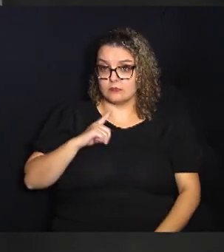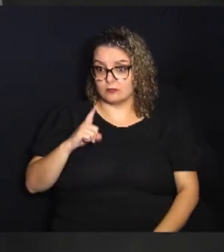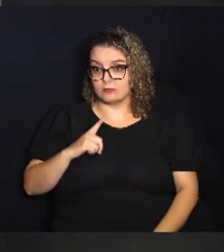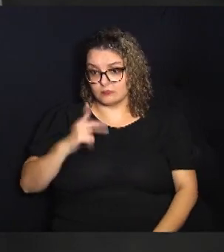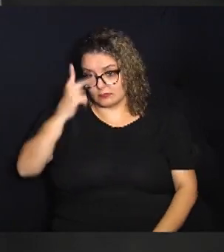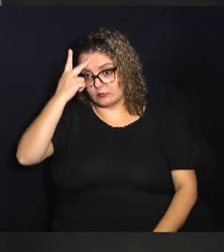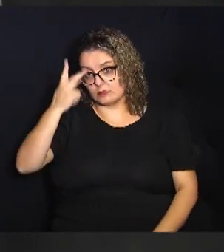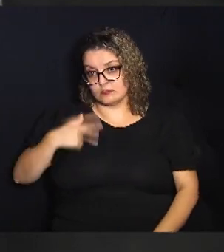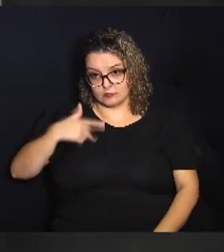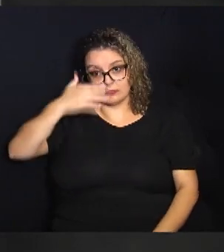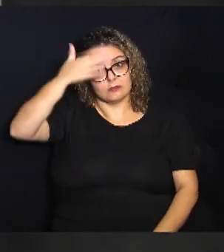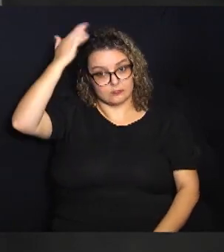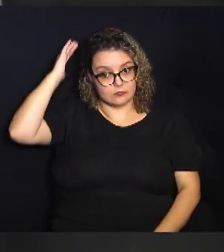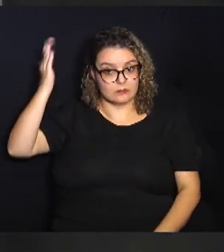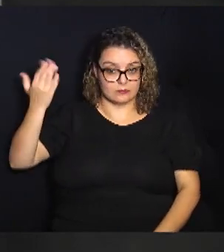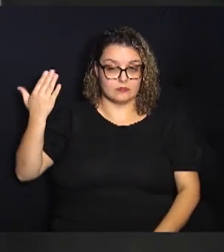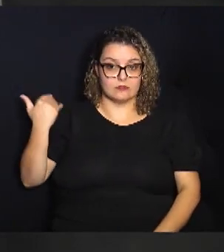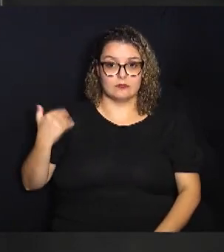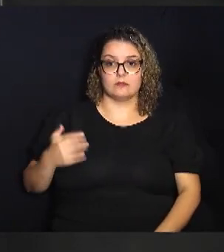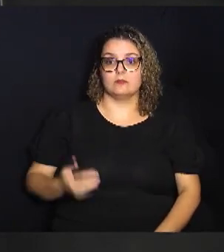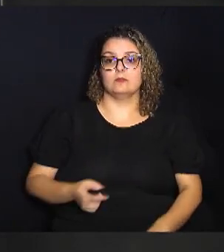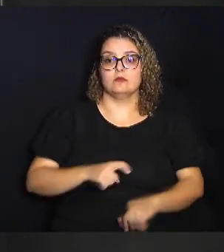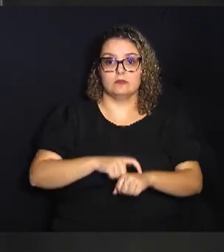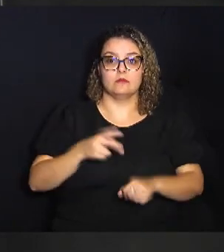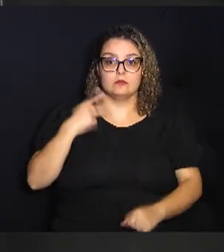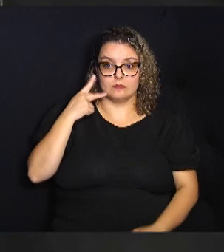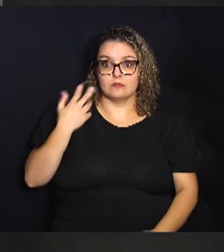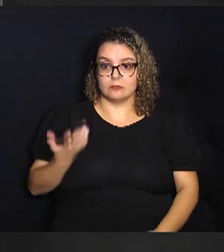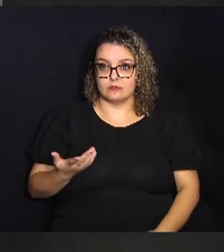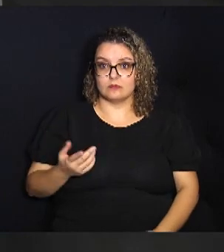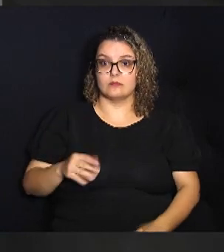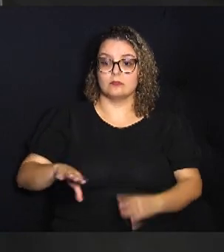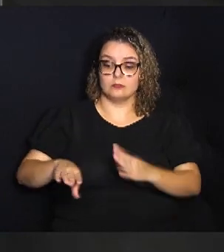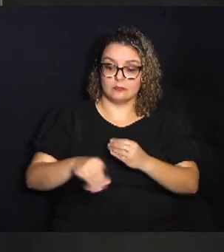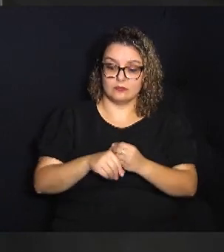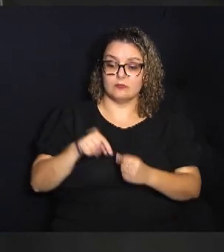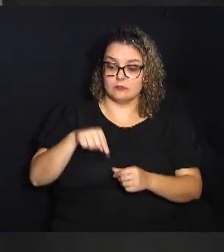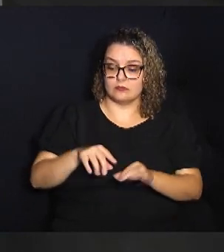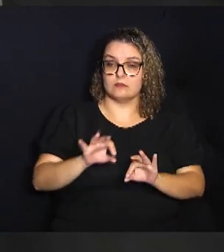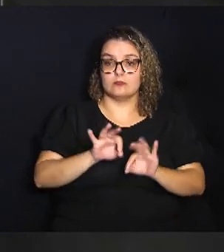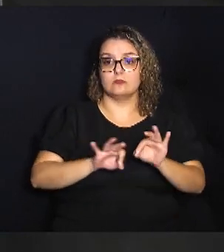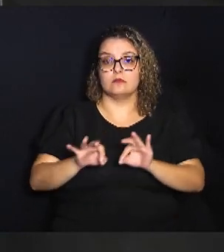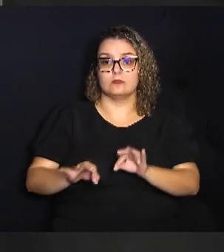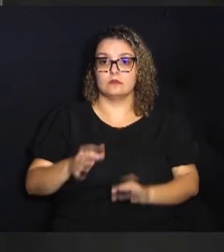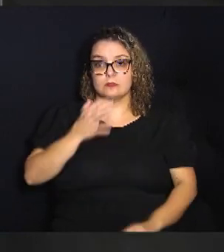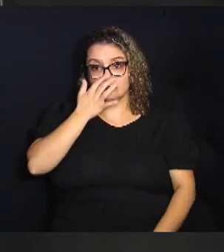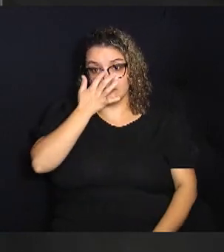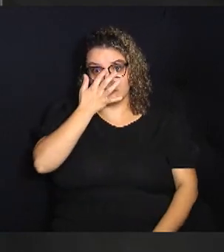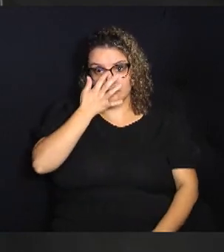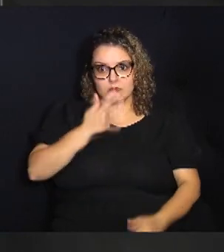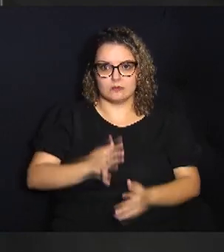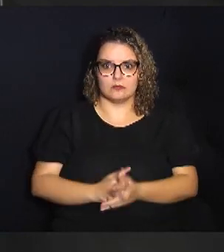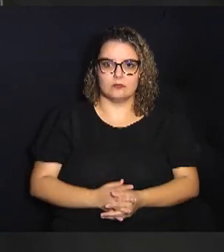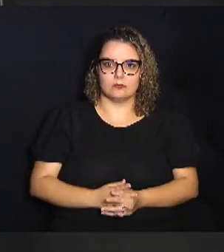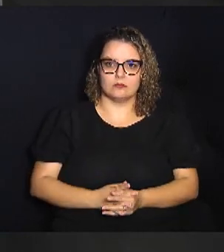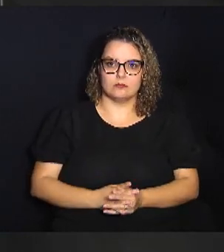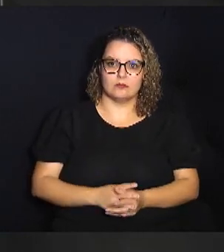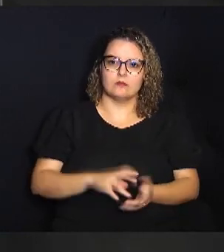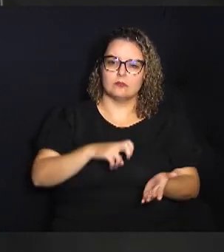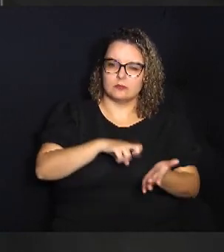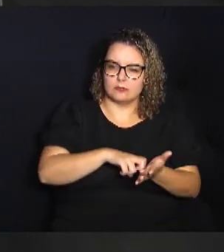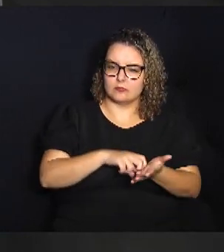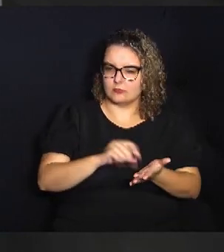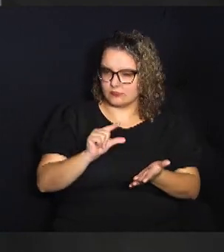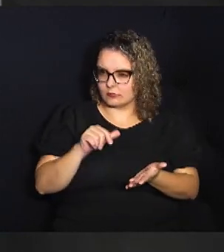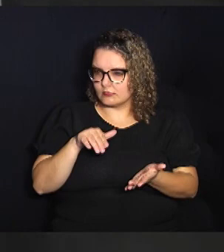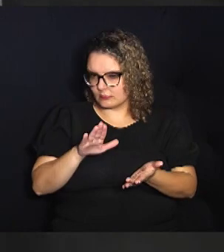próprio Dário mesmo, né? Então, ele era vereador. Sim. Nós fizemos uma emenda nesse projeto para que a punição seja um pouco maior